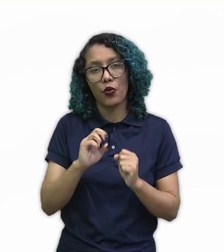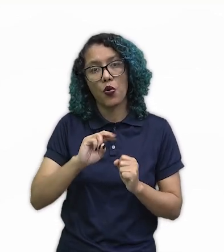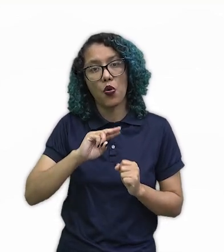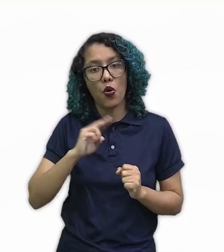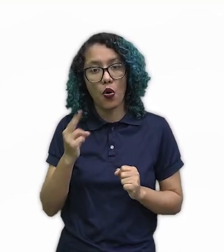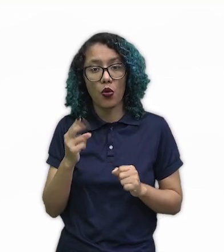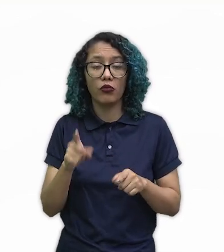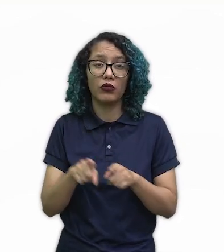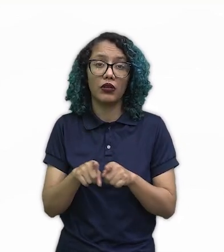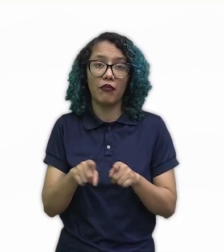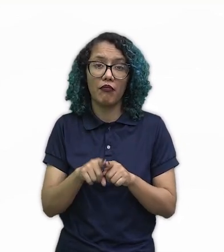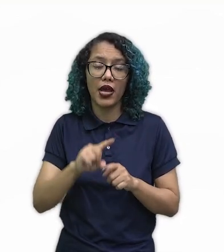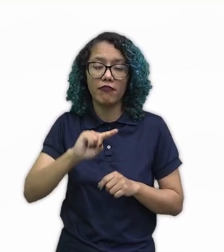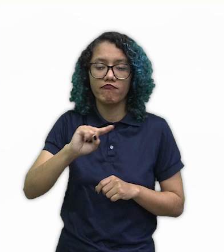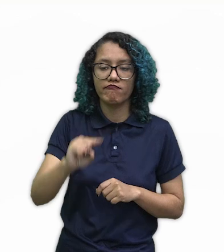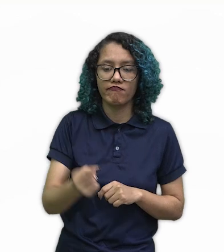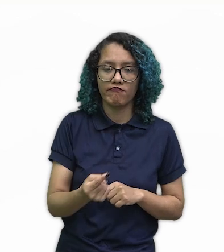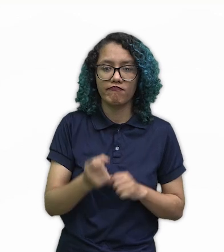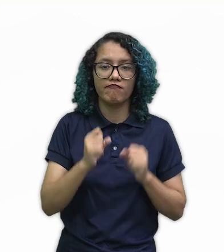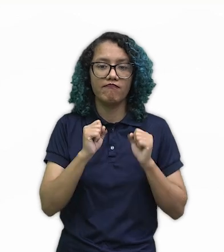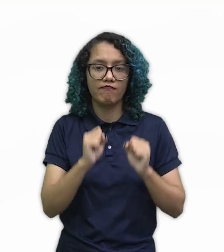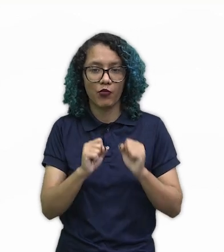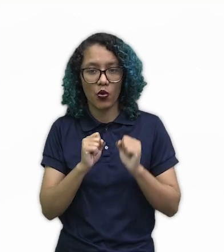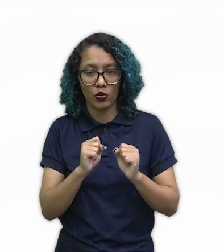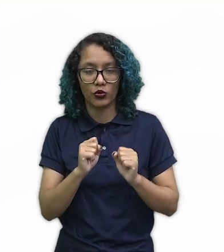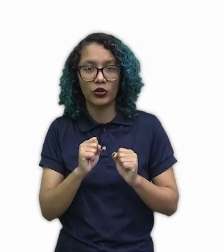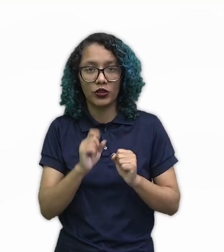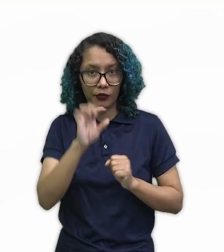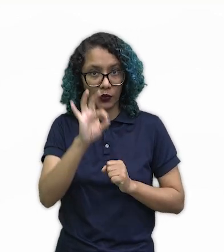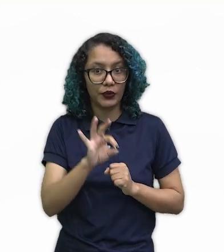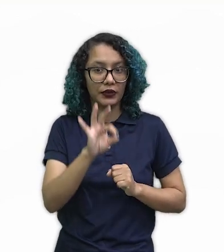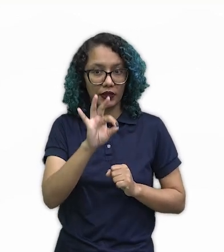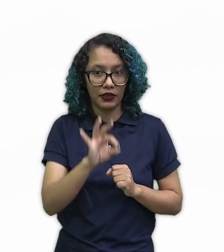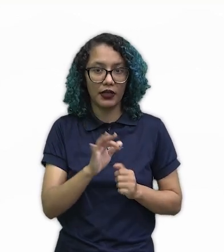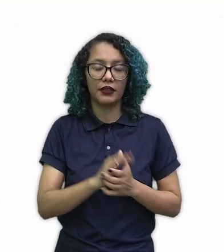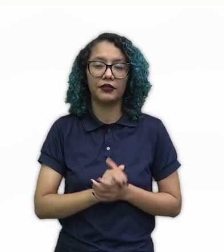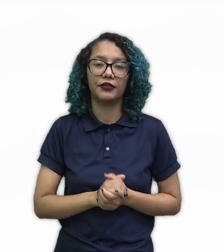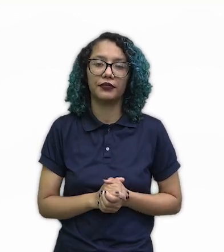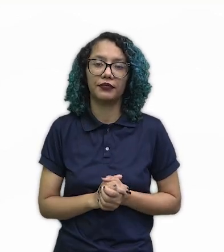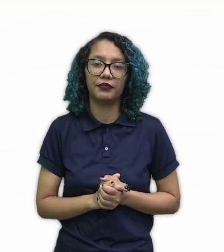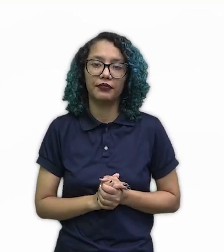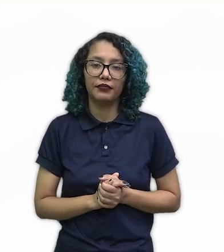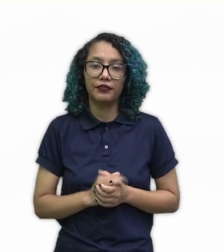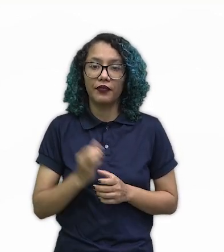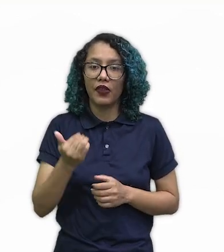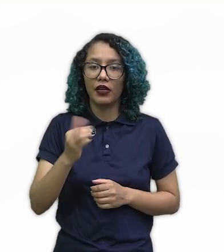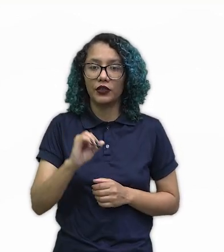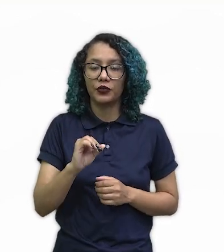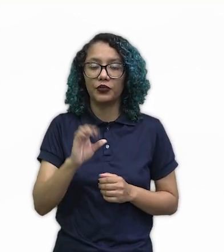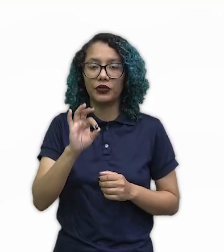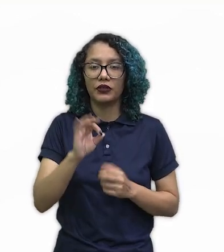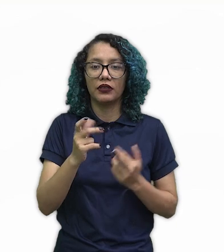na forma decimal, tá bom? Lembrando que 10%, só para lembrar, o 10% é a mesma coisa